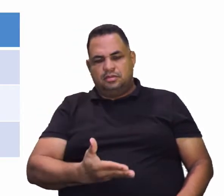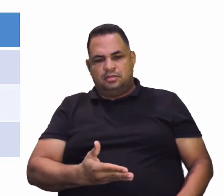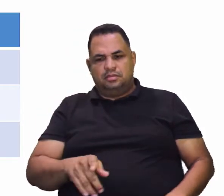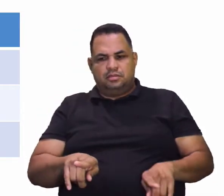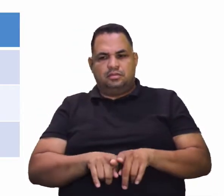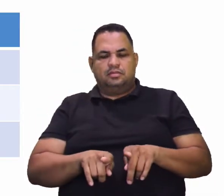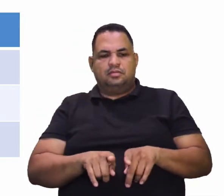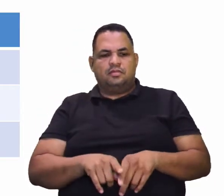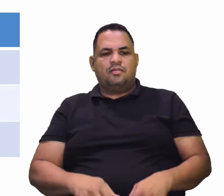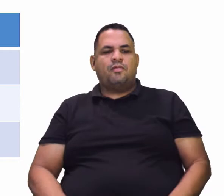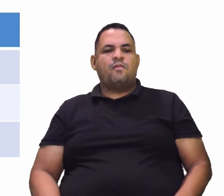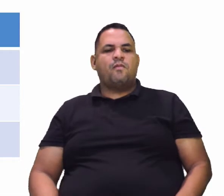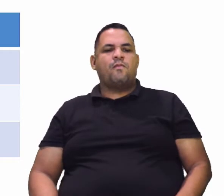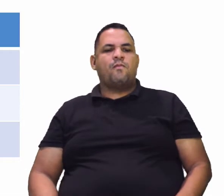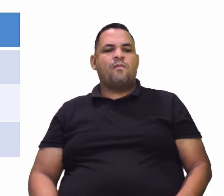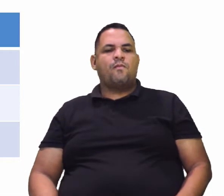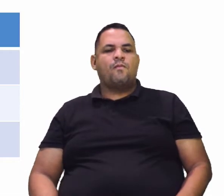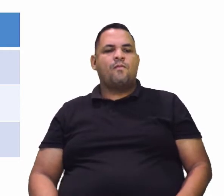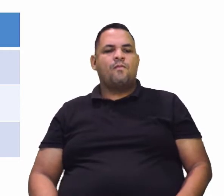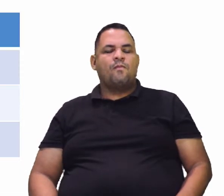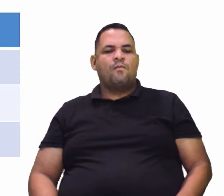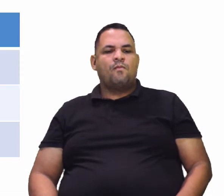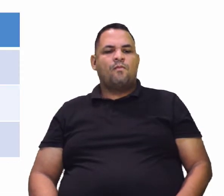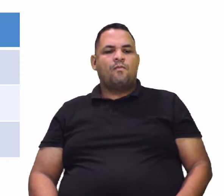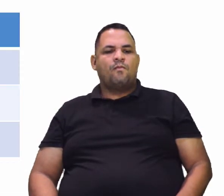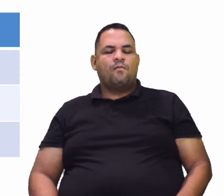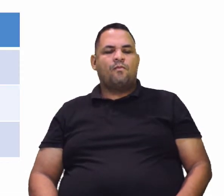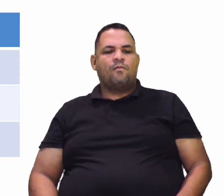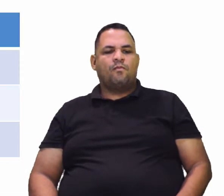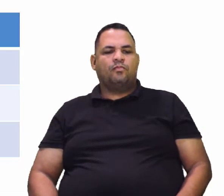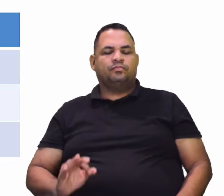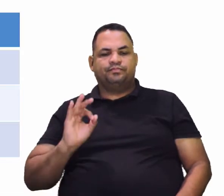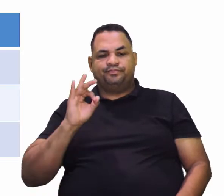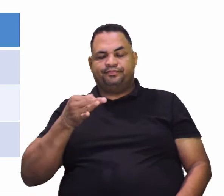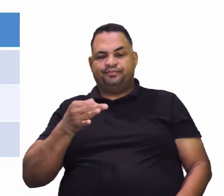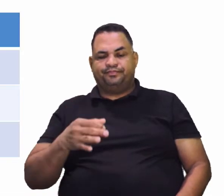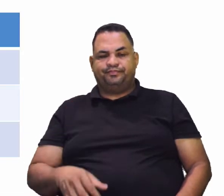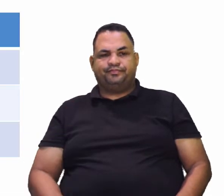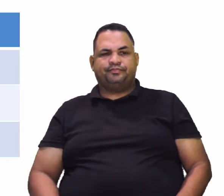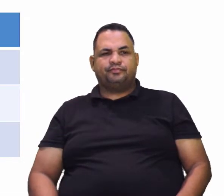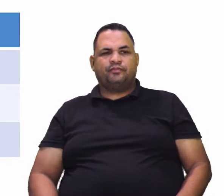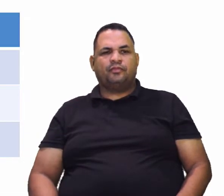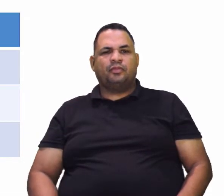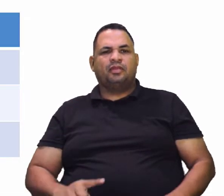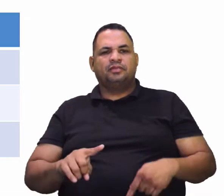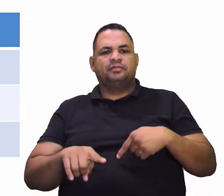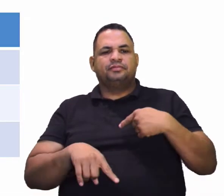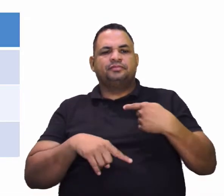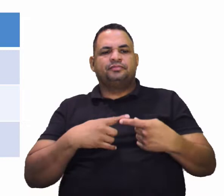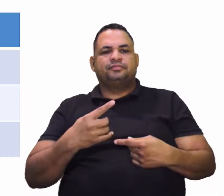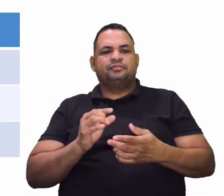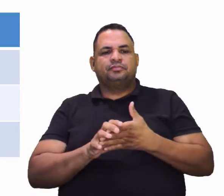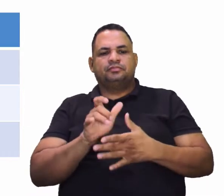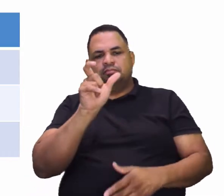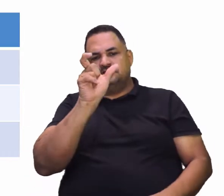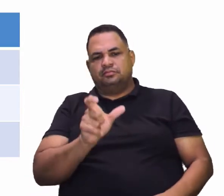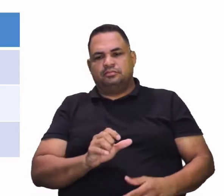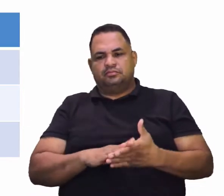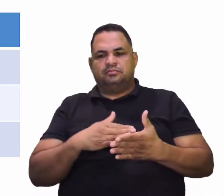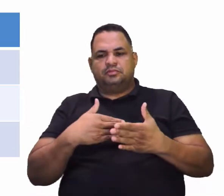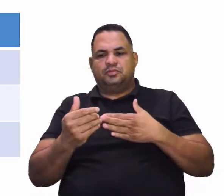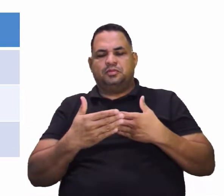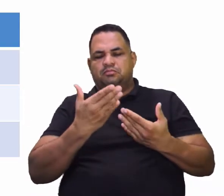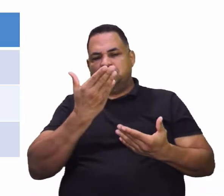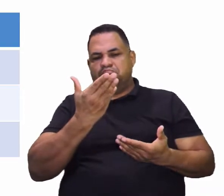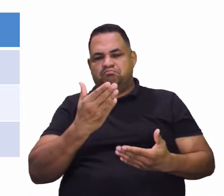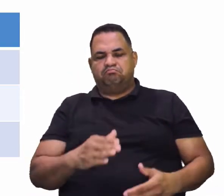Tanto she, quanto he, quanto it. Certo? Logo em seguida, depois do sujeito, que pode ser qualquer